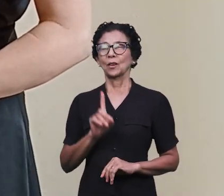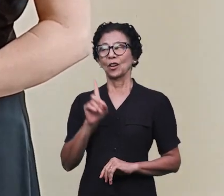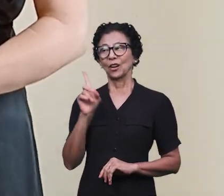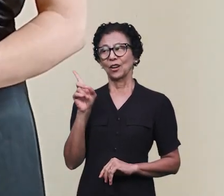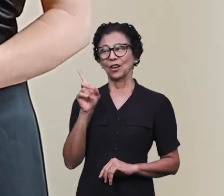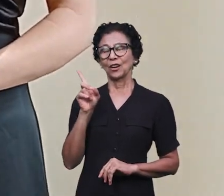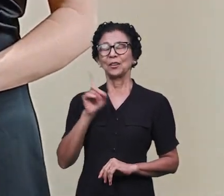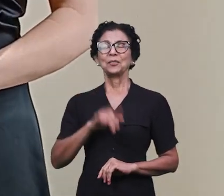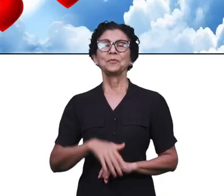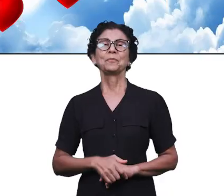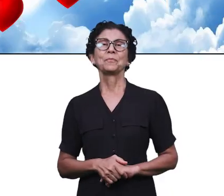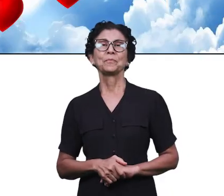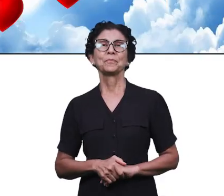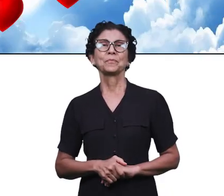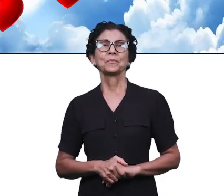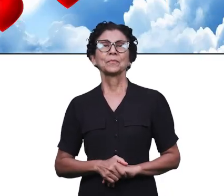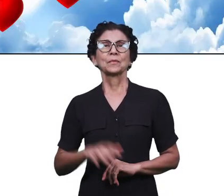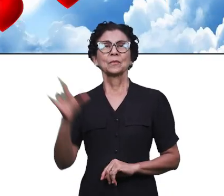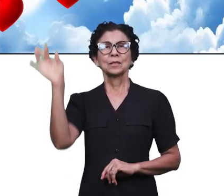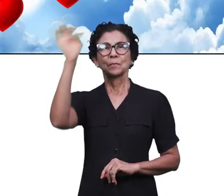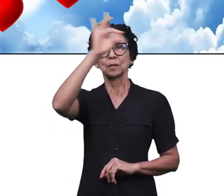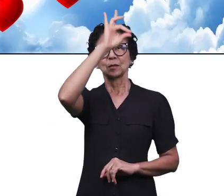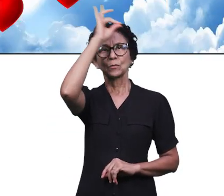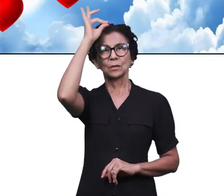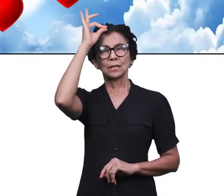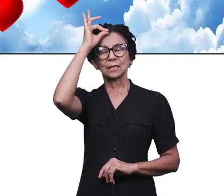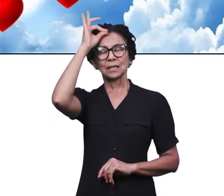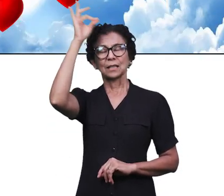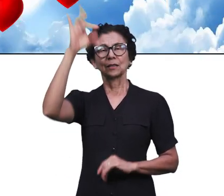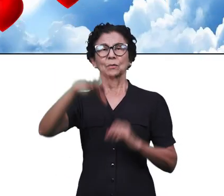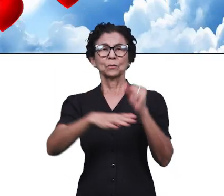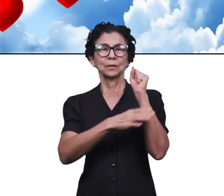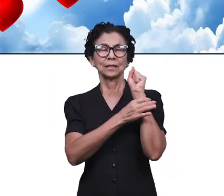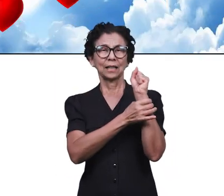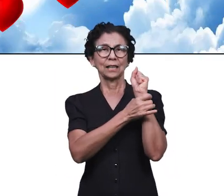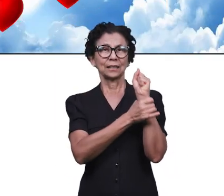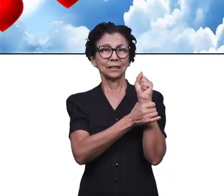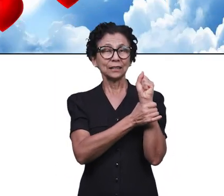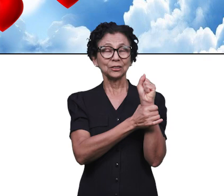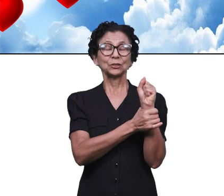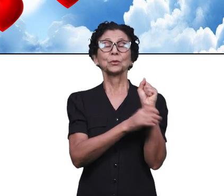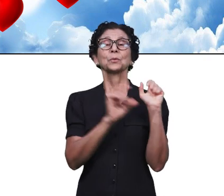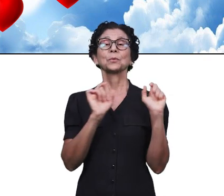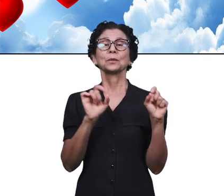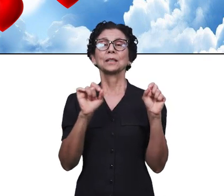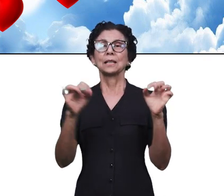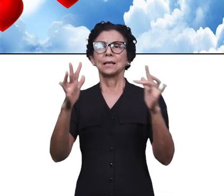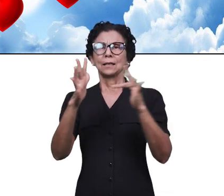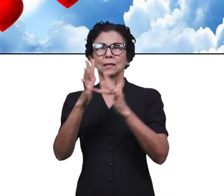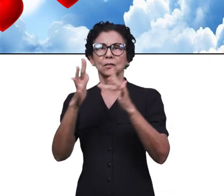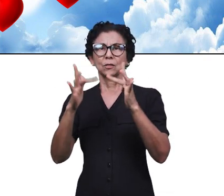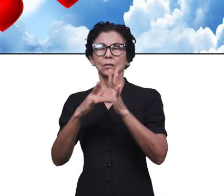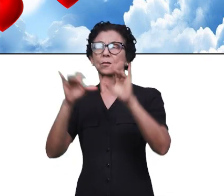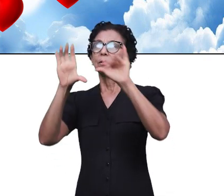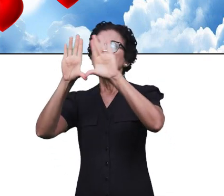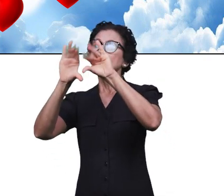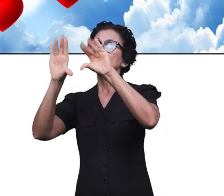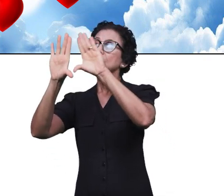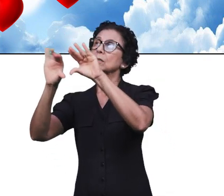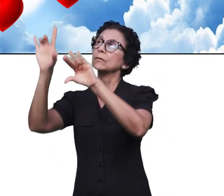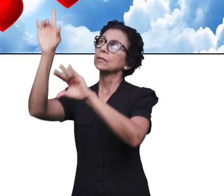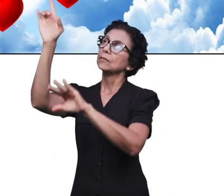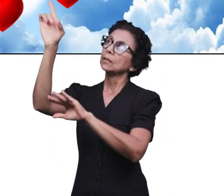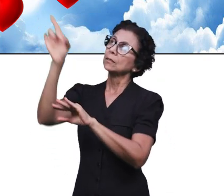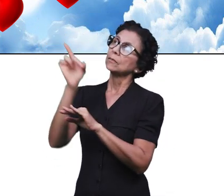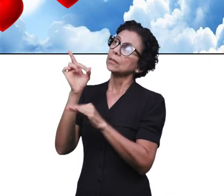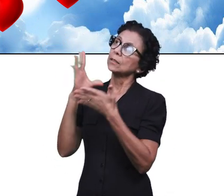garantia em morar com Jesus. Um dia Jesus, ele vai voltar nas nuvens, ele virá nos buscar e nós